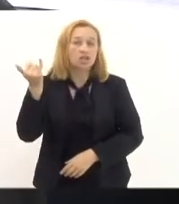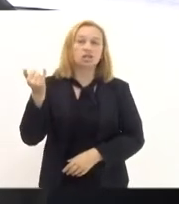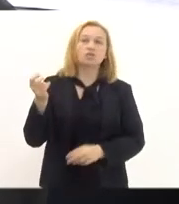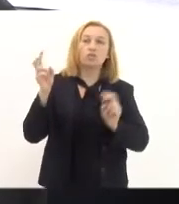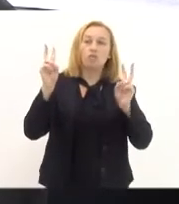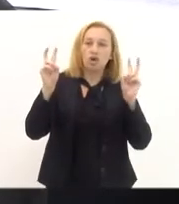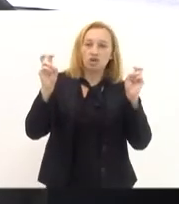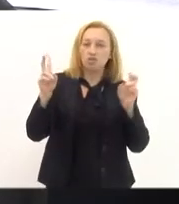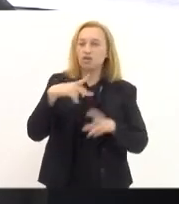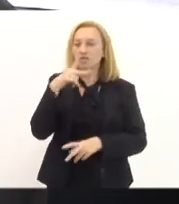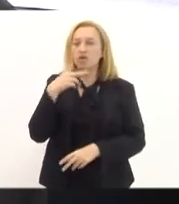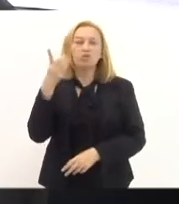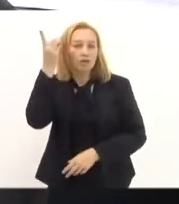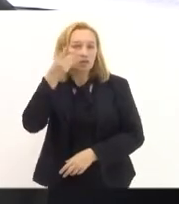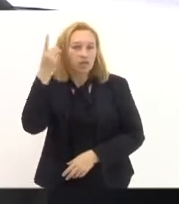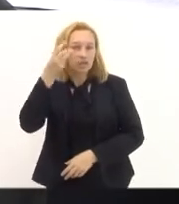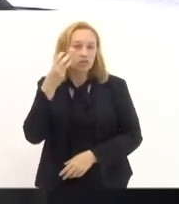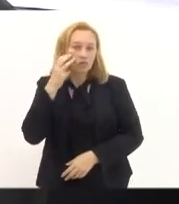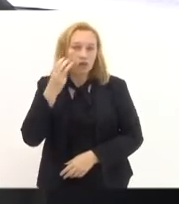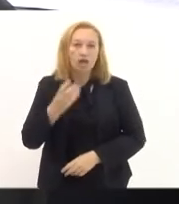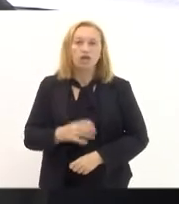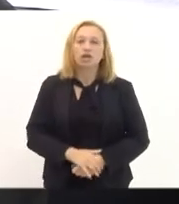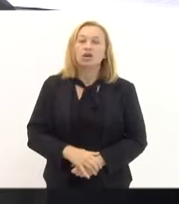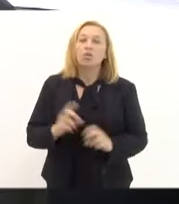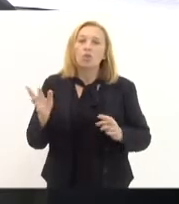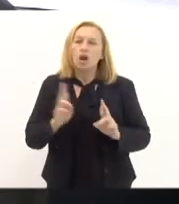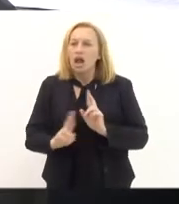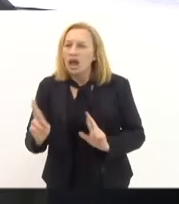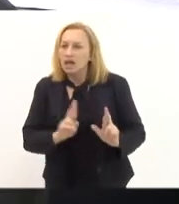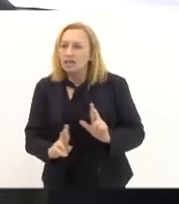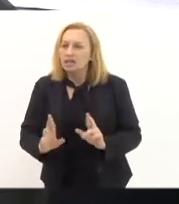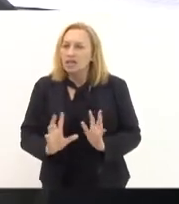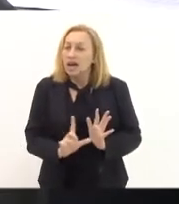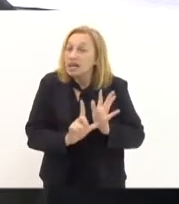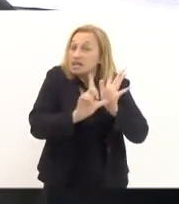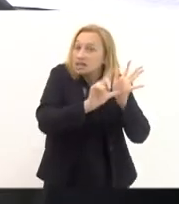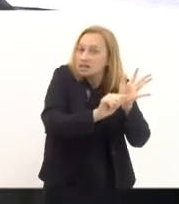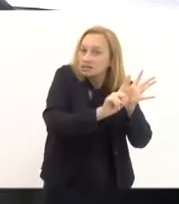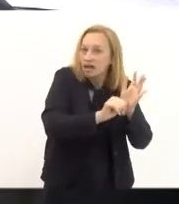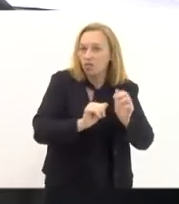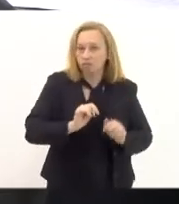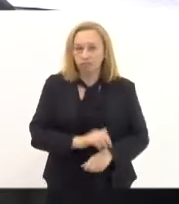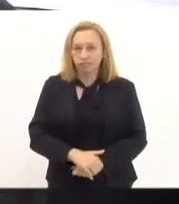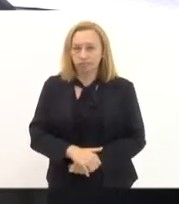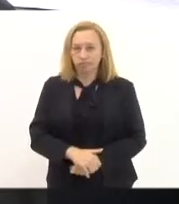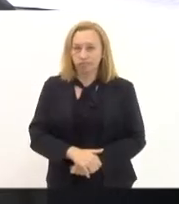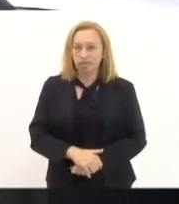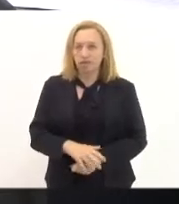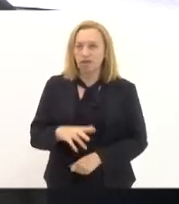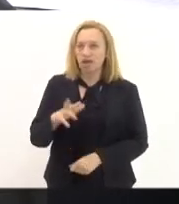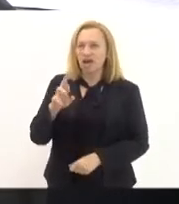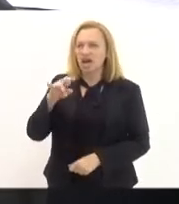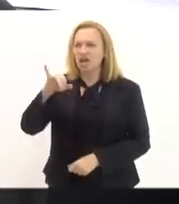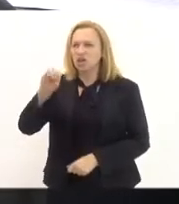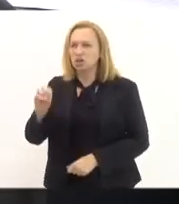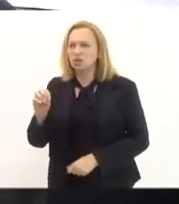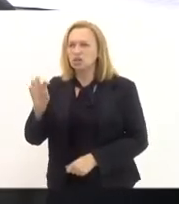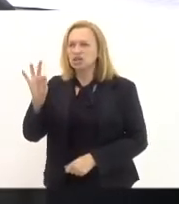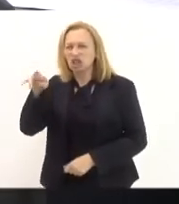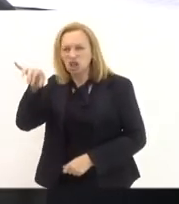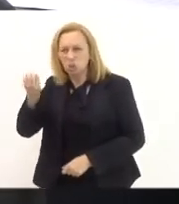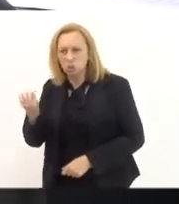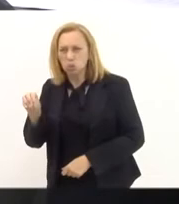questão que levantou Deputado Valdete em relação à Central Oi e a Rio tres a